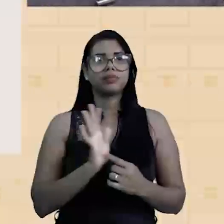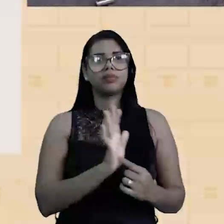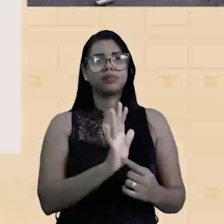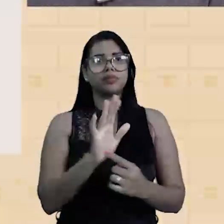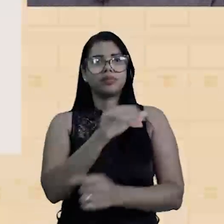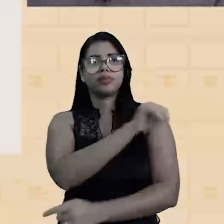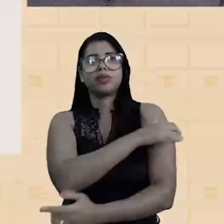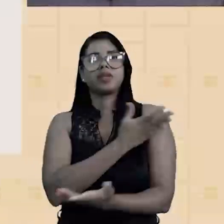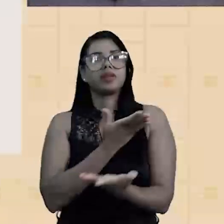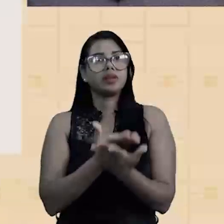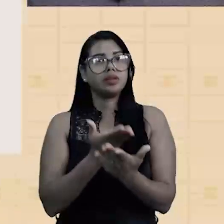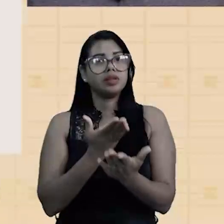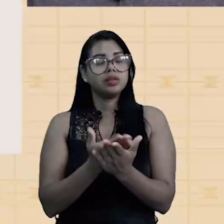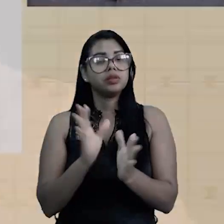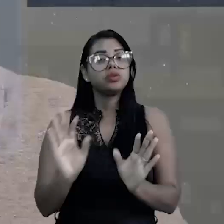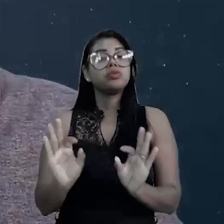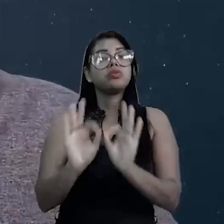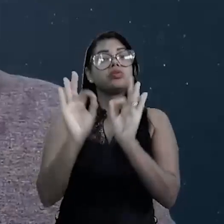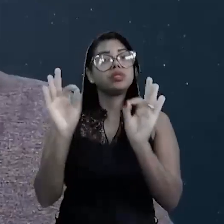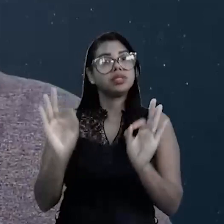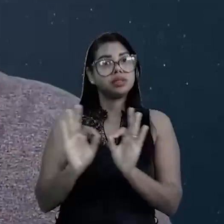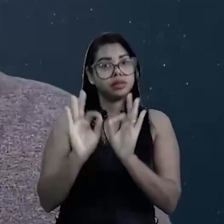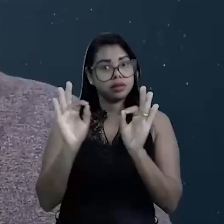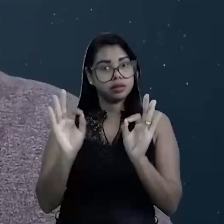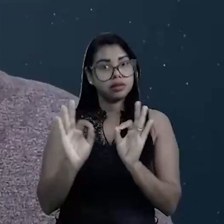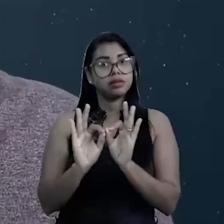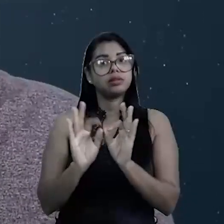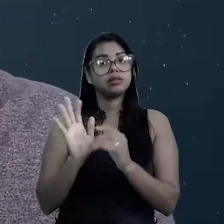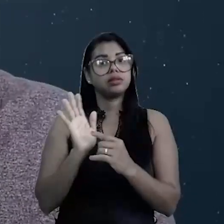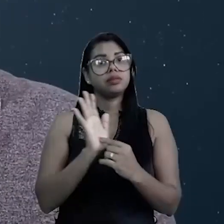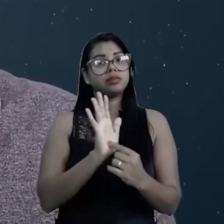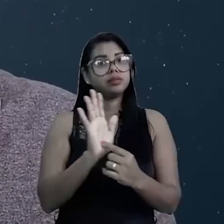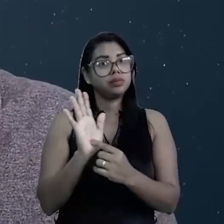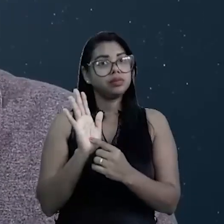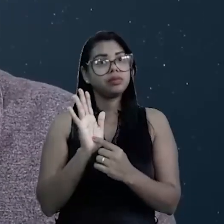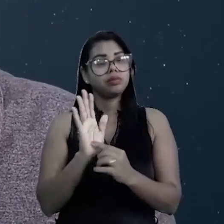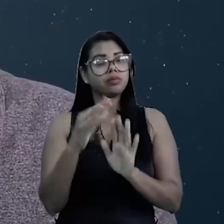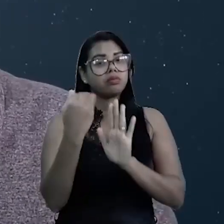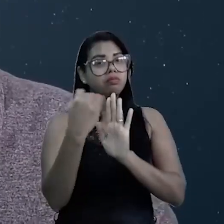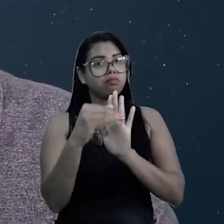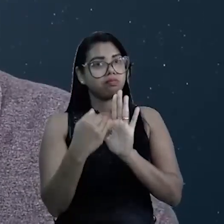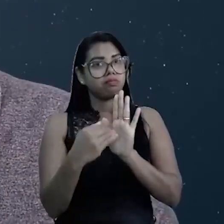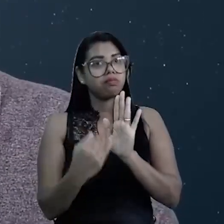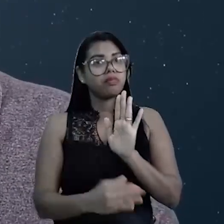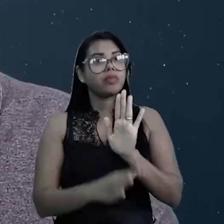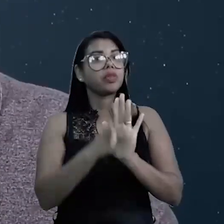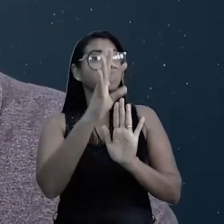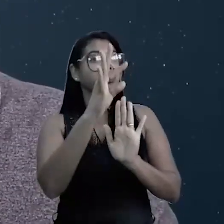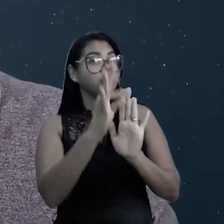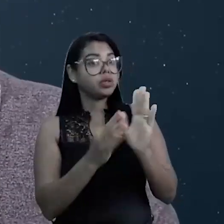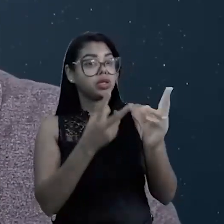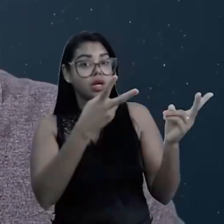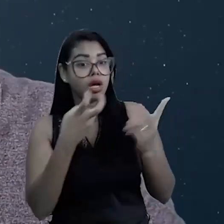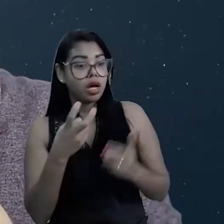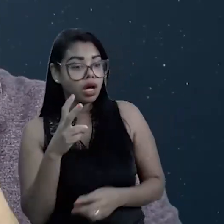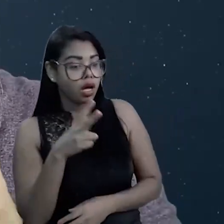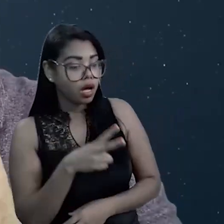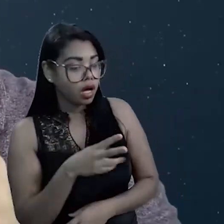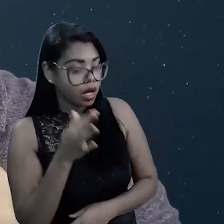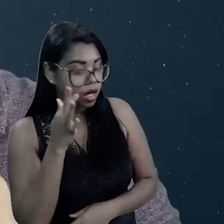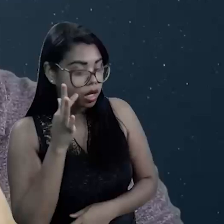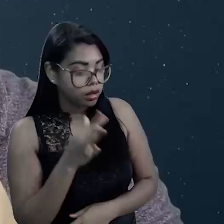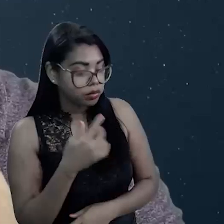uma citação, tá? Isso dá credibilidade ao texto e chama a atenção do corretor. Agora,